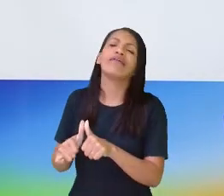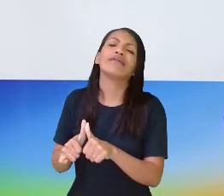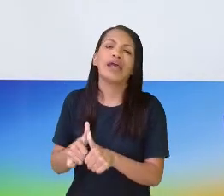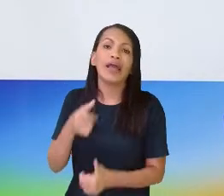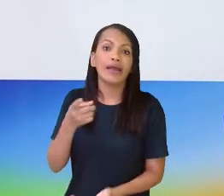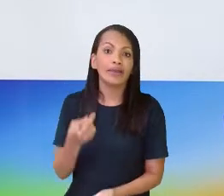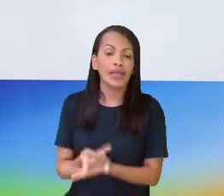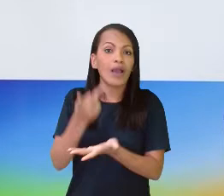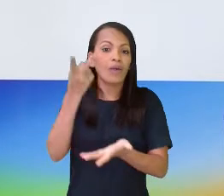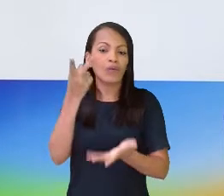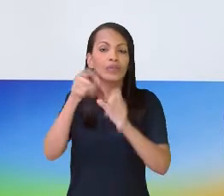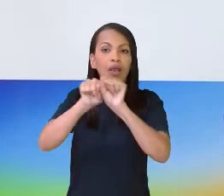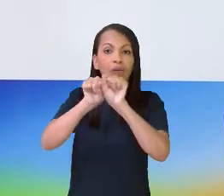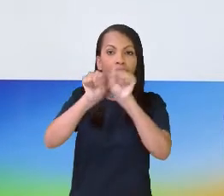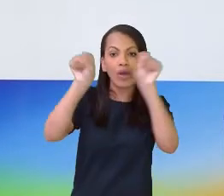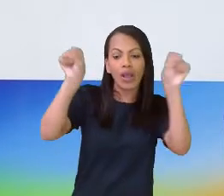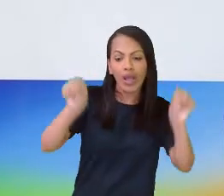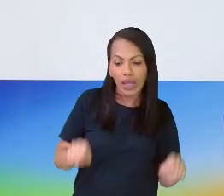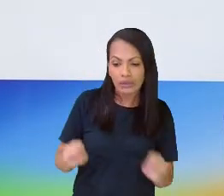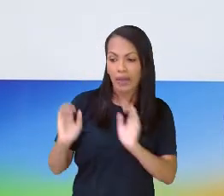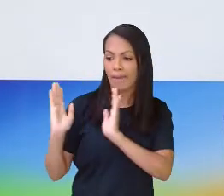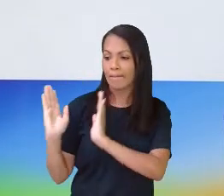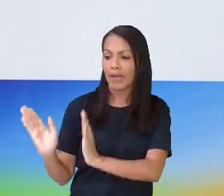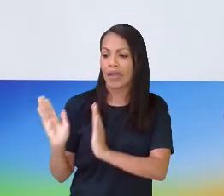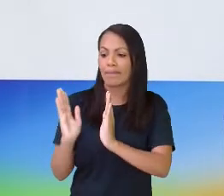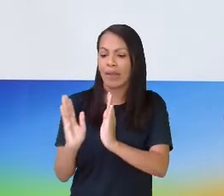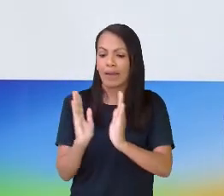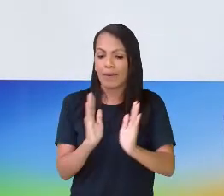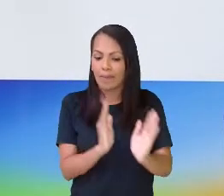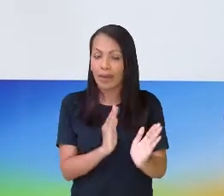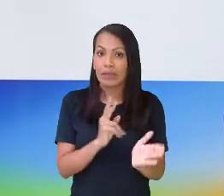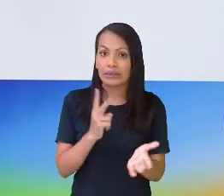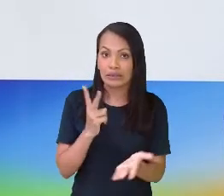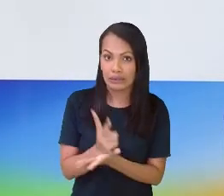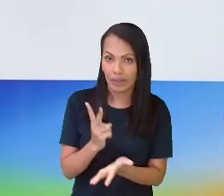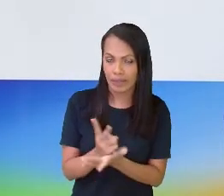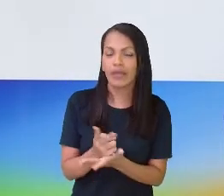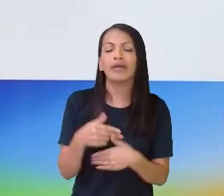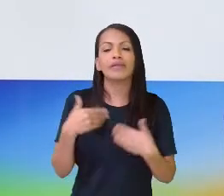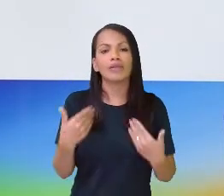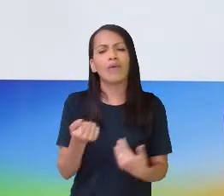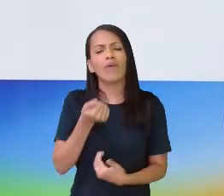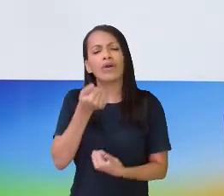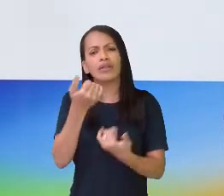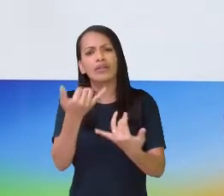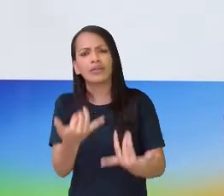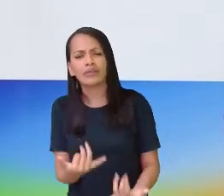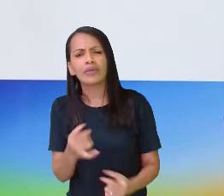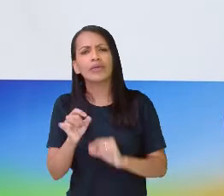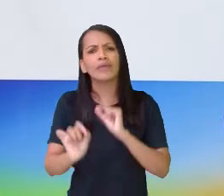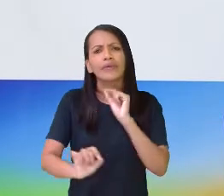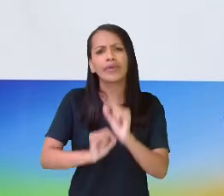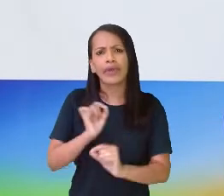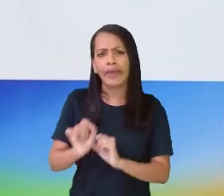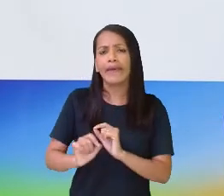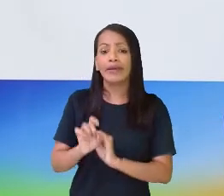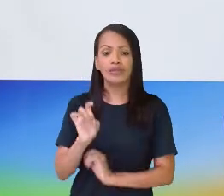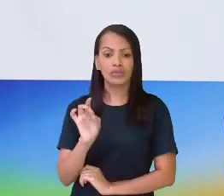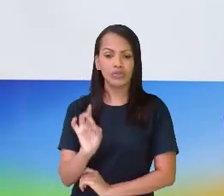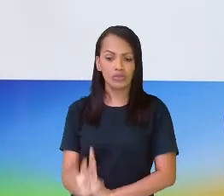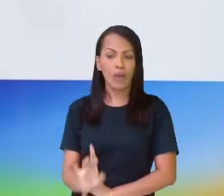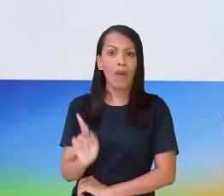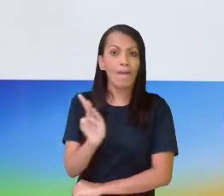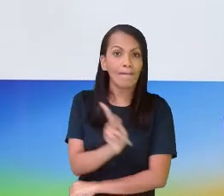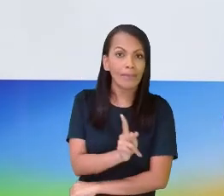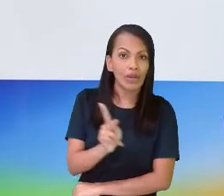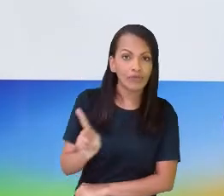de forma sistemática e regular, não é? E aí a minha fala não é uma fala que se destina apenas para o